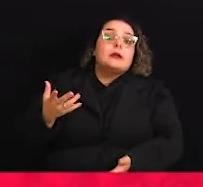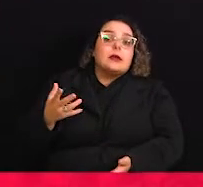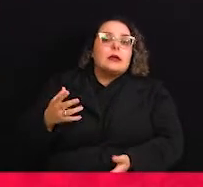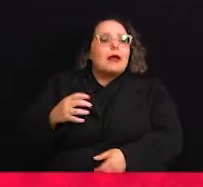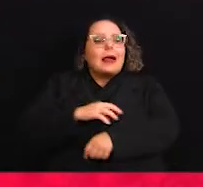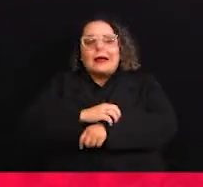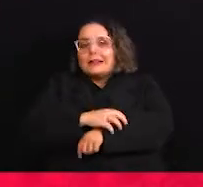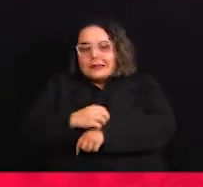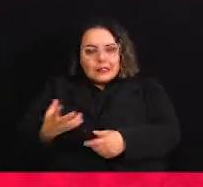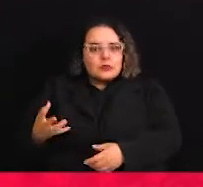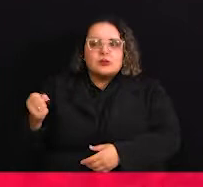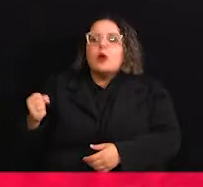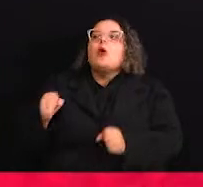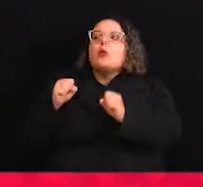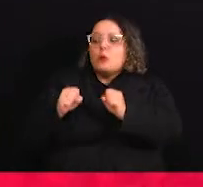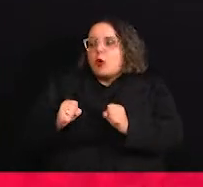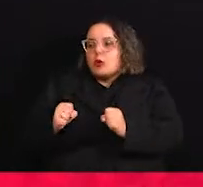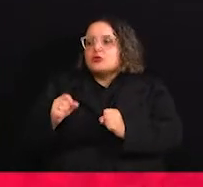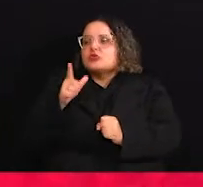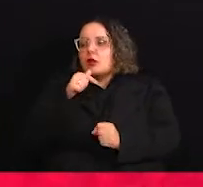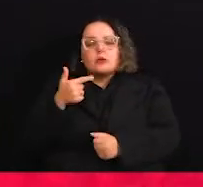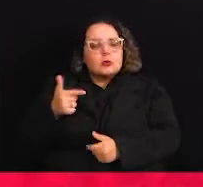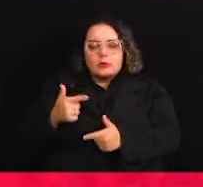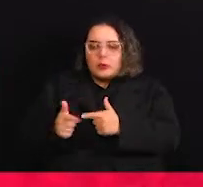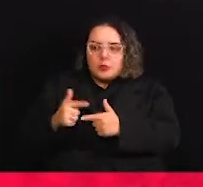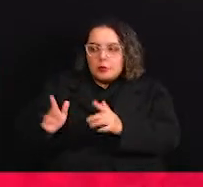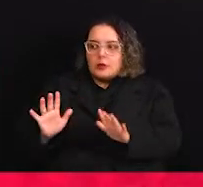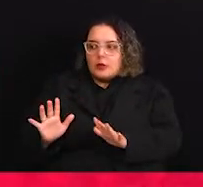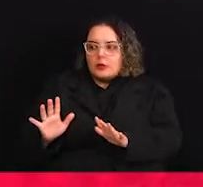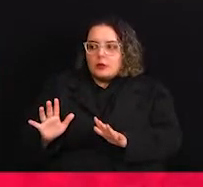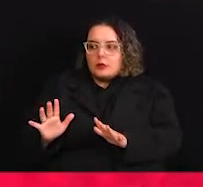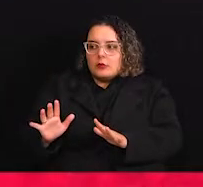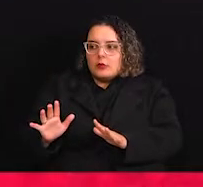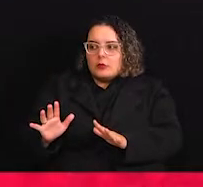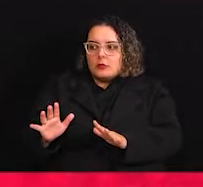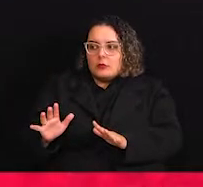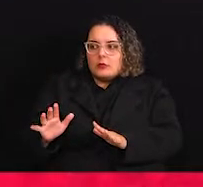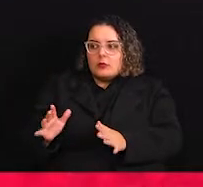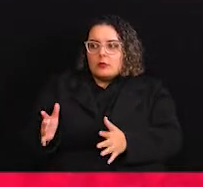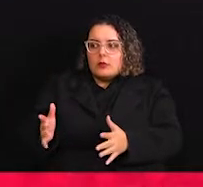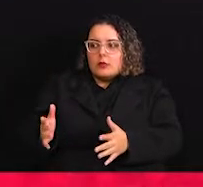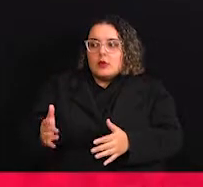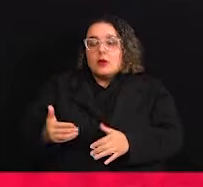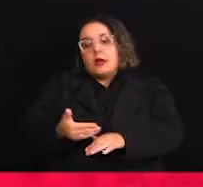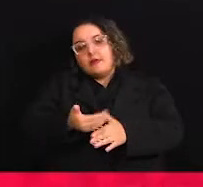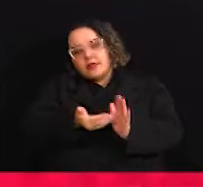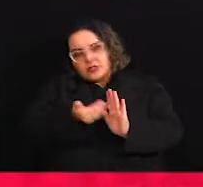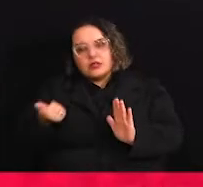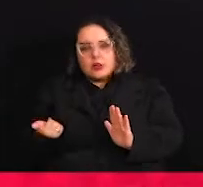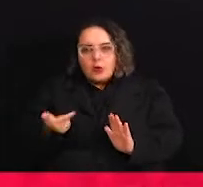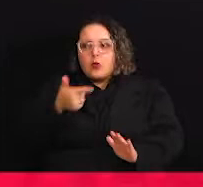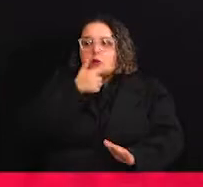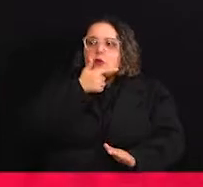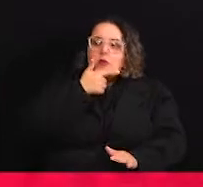a leite, não pode. Você pode colocar água também, não tem problema. Tá. Mas aí você vai tirar o queijo da farinha, lógico.